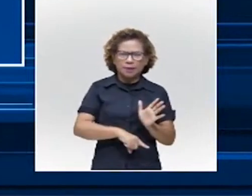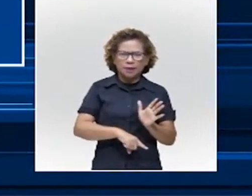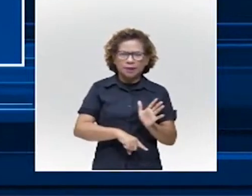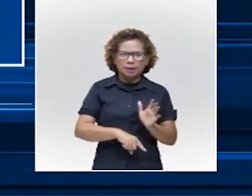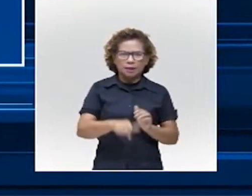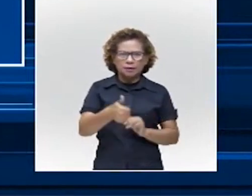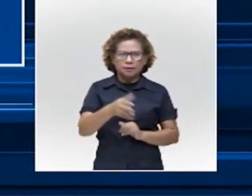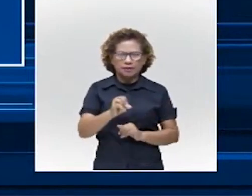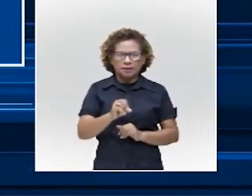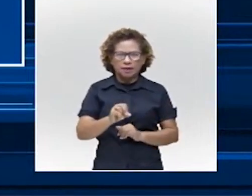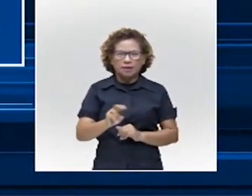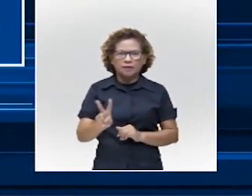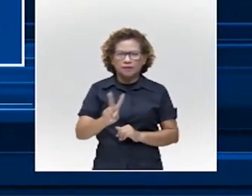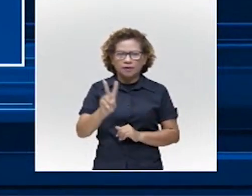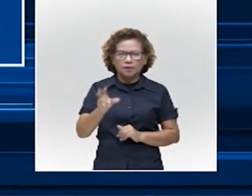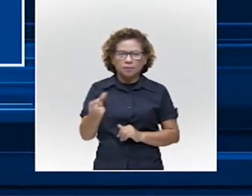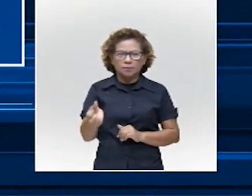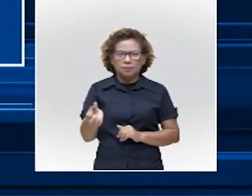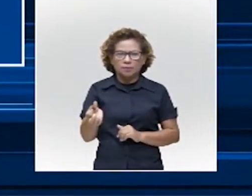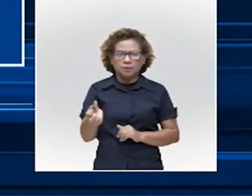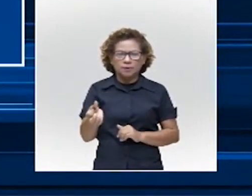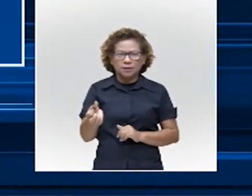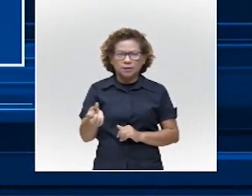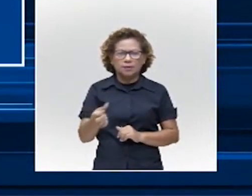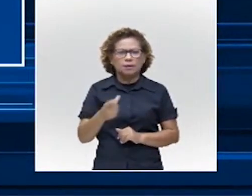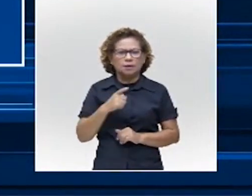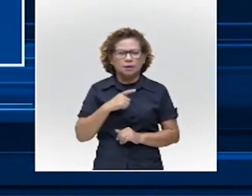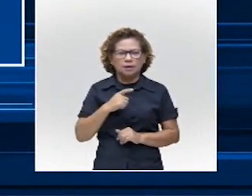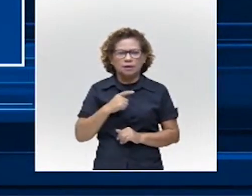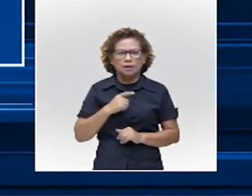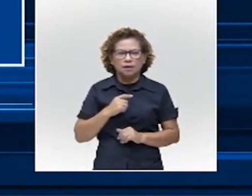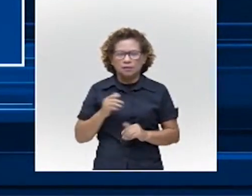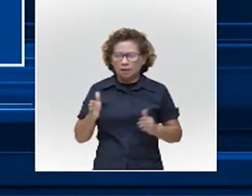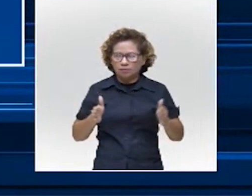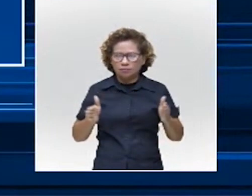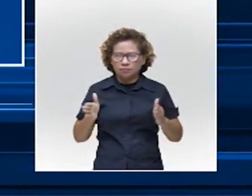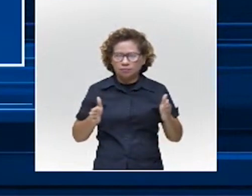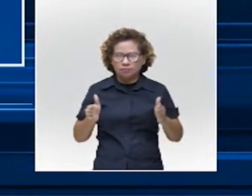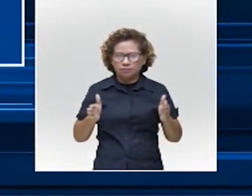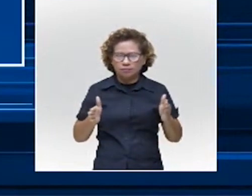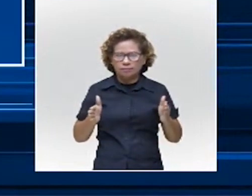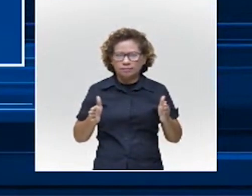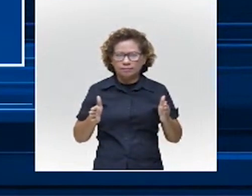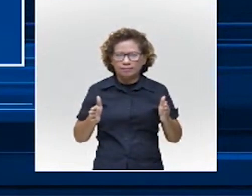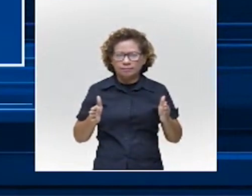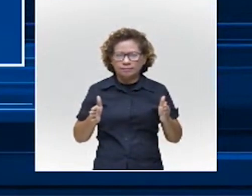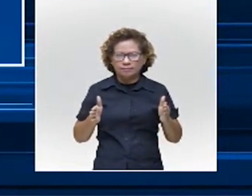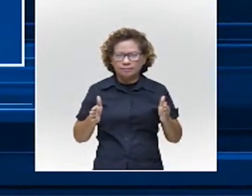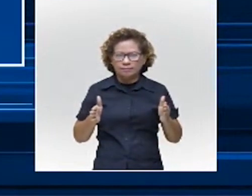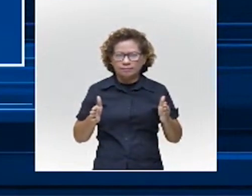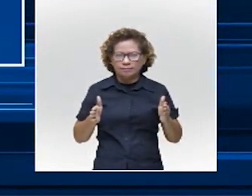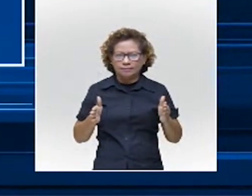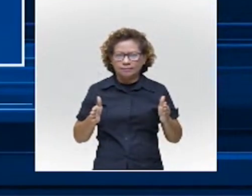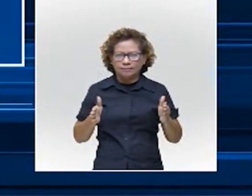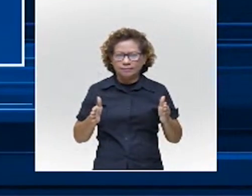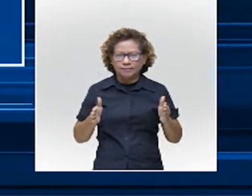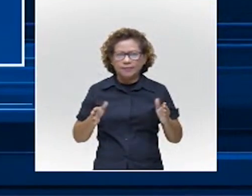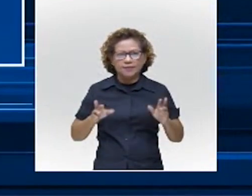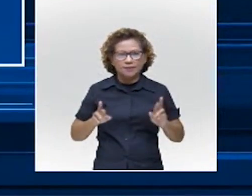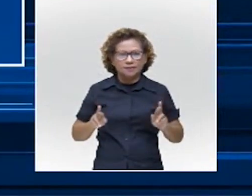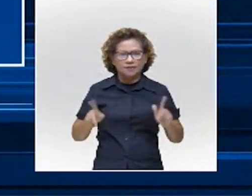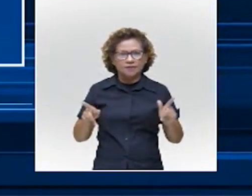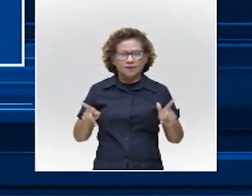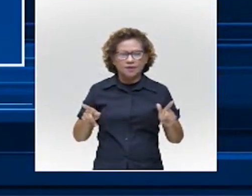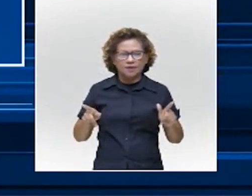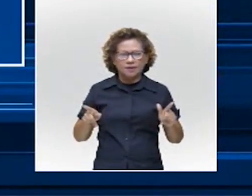6. Se eu tenho uma diferença que é igual a 6, a metade dessa diferença é